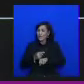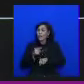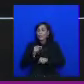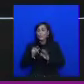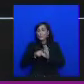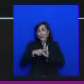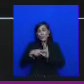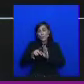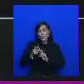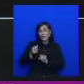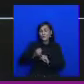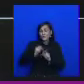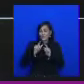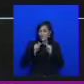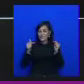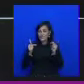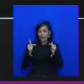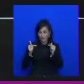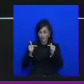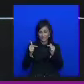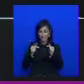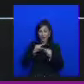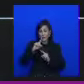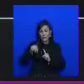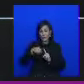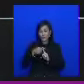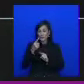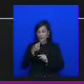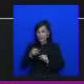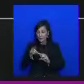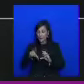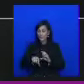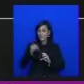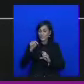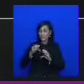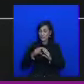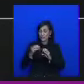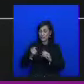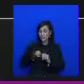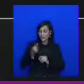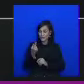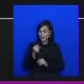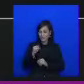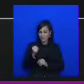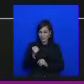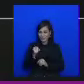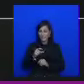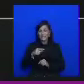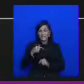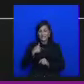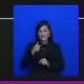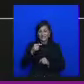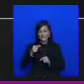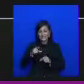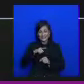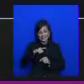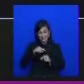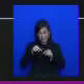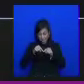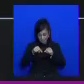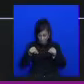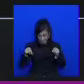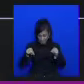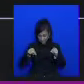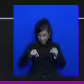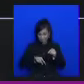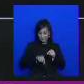da sorte. Vem chegando, última bola sorteada, 18. Número 18. Temos aqui as 15 dezenas